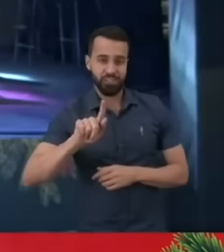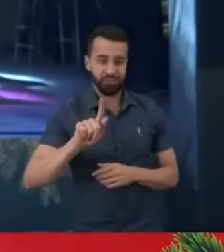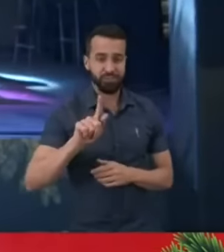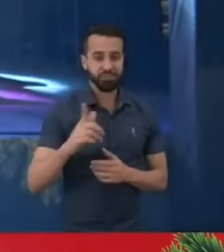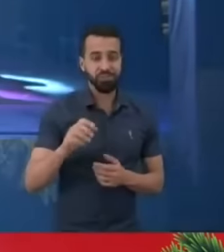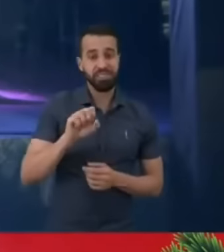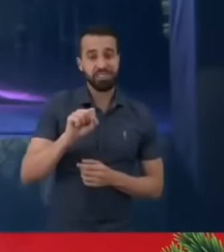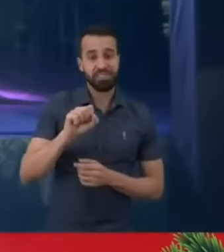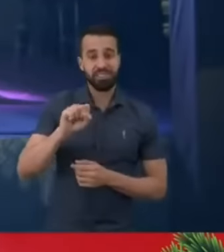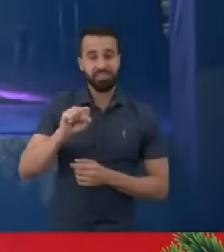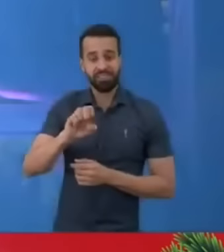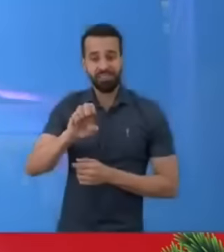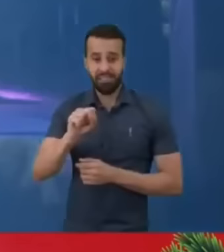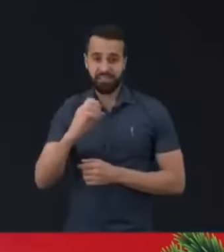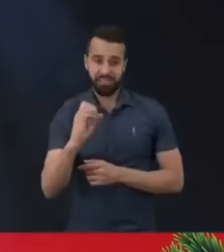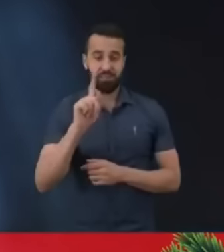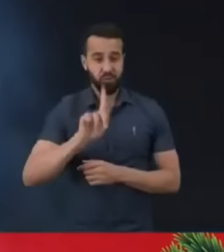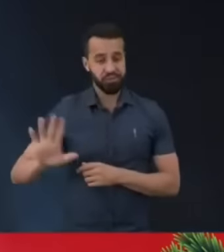Sesc Goiás,